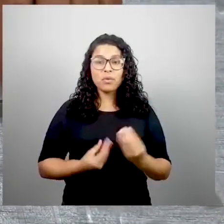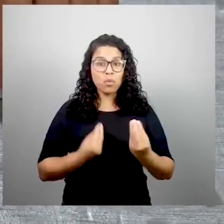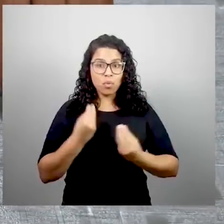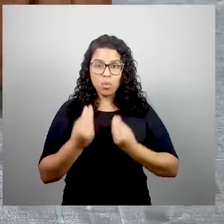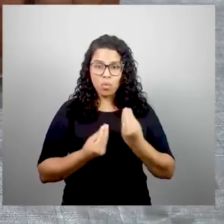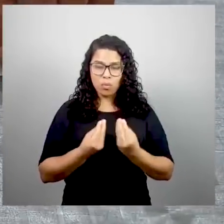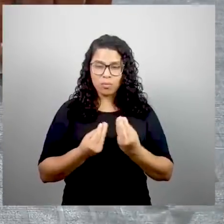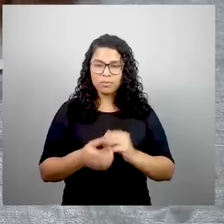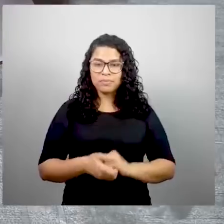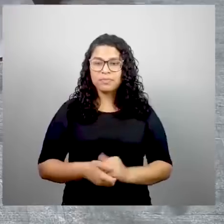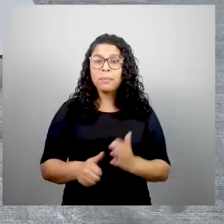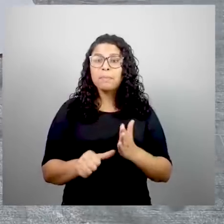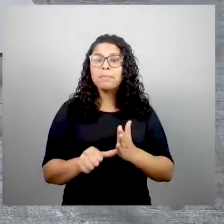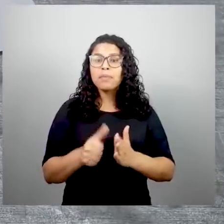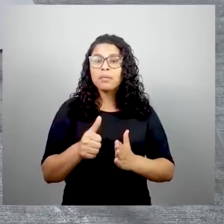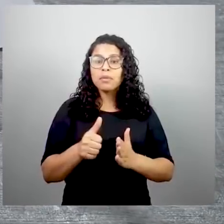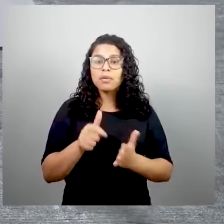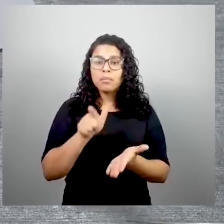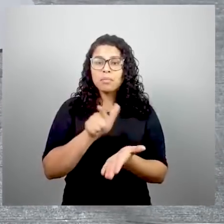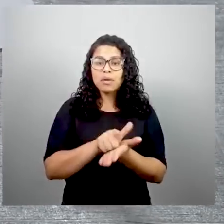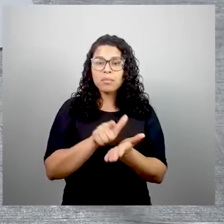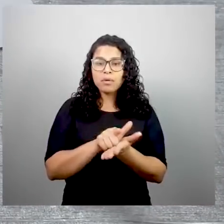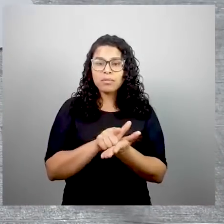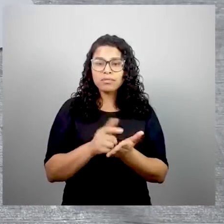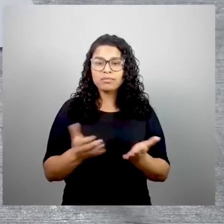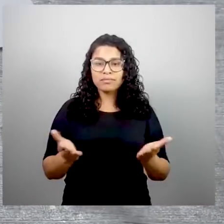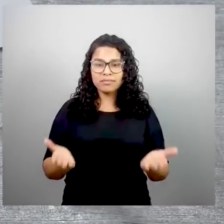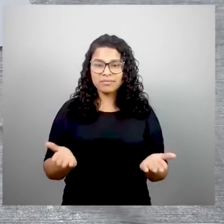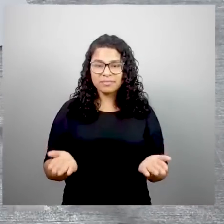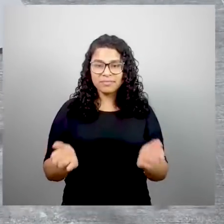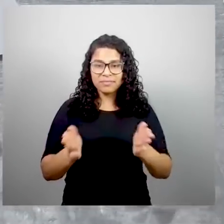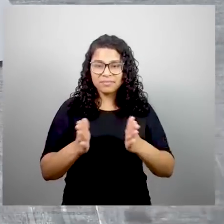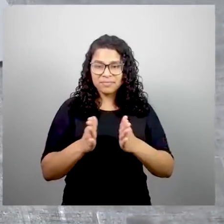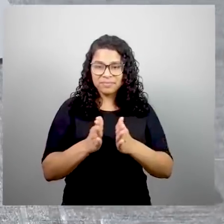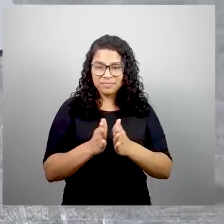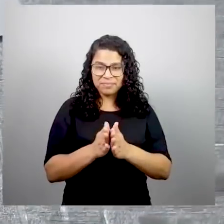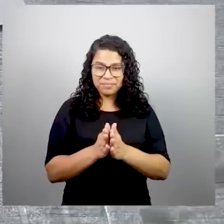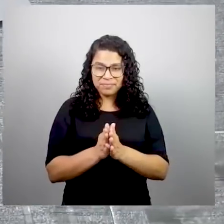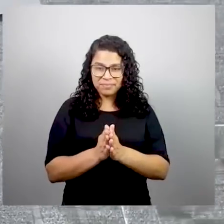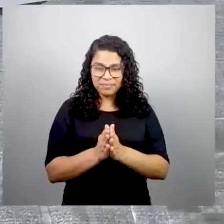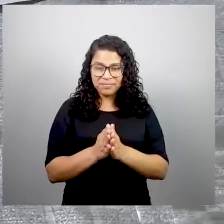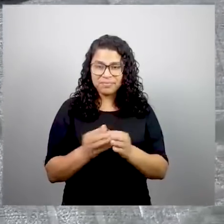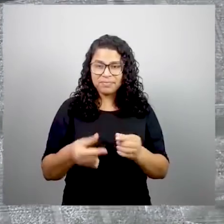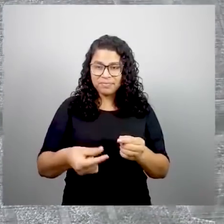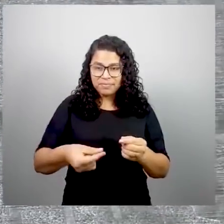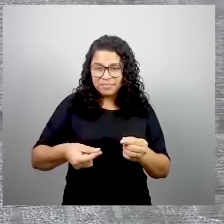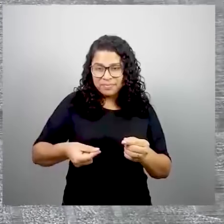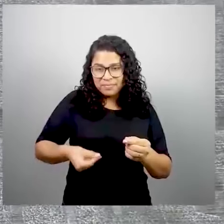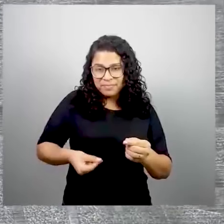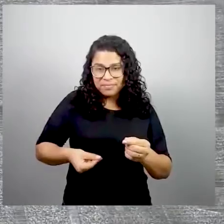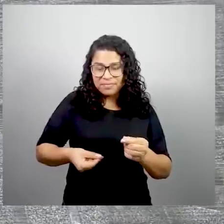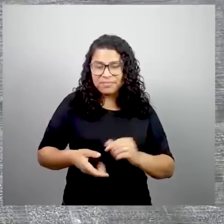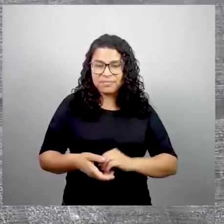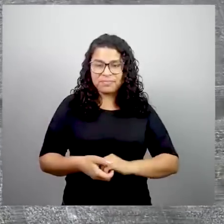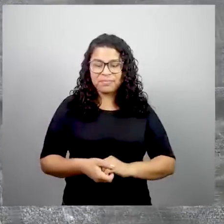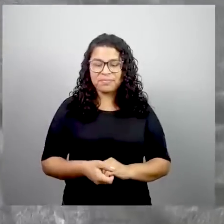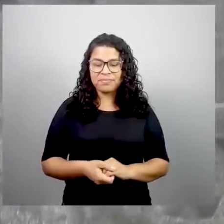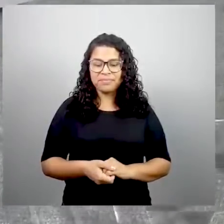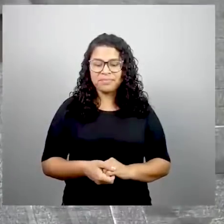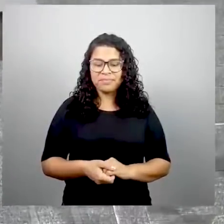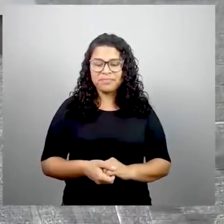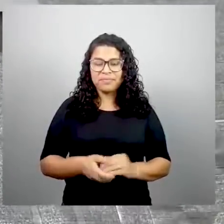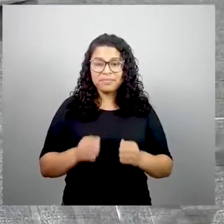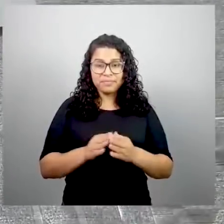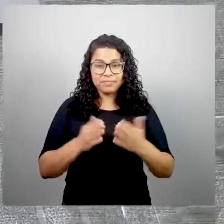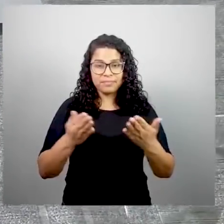mágica, primeiro dobra a folha do sulfite na metade, pra marcar, né? Aí